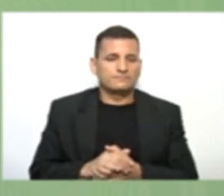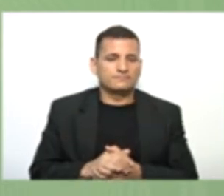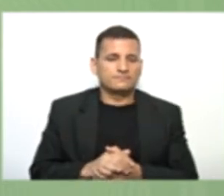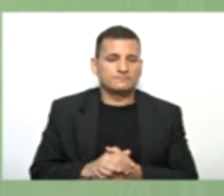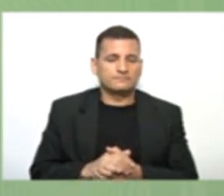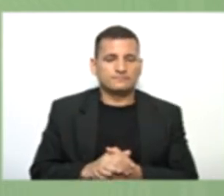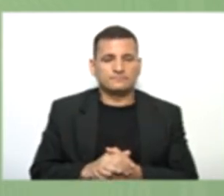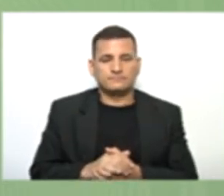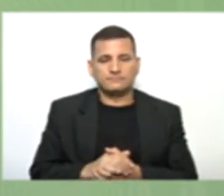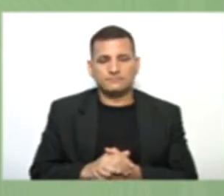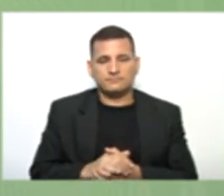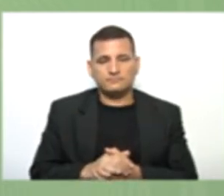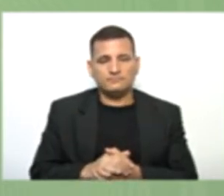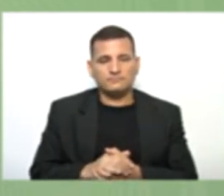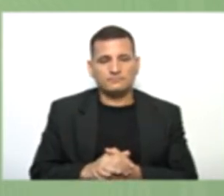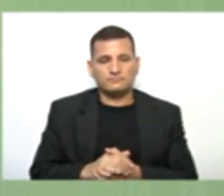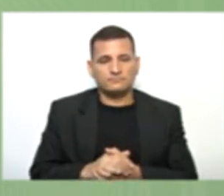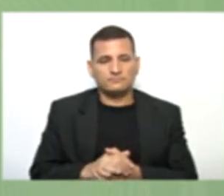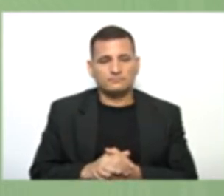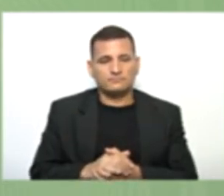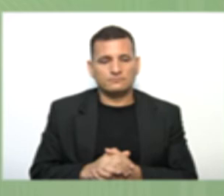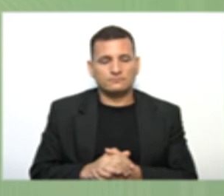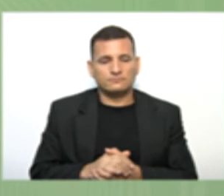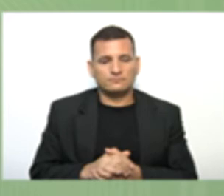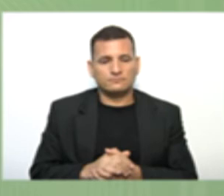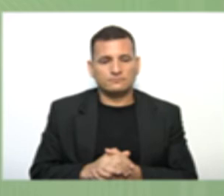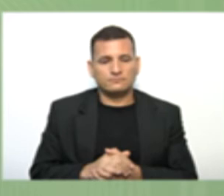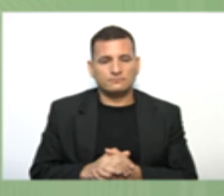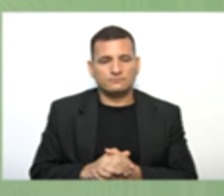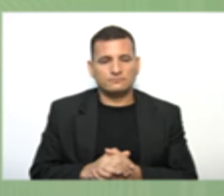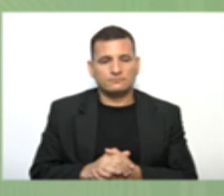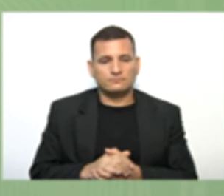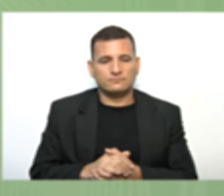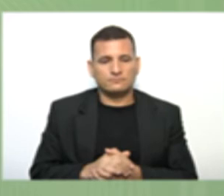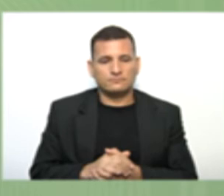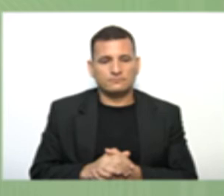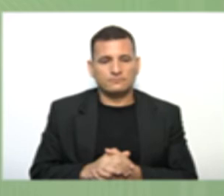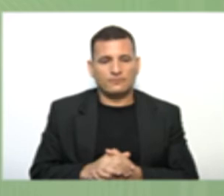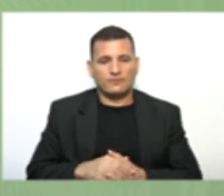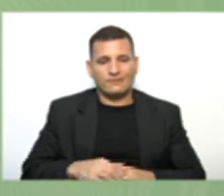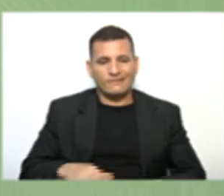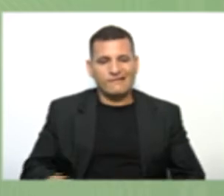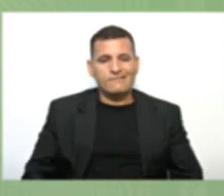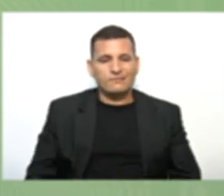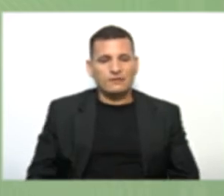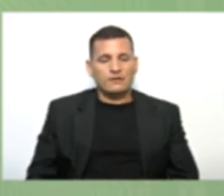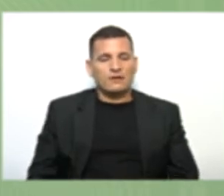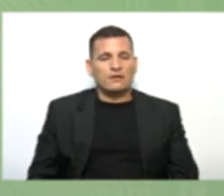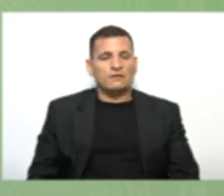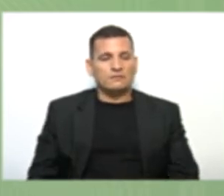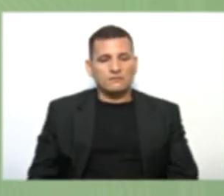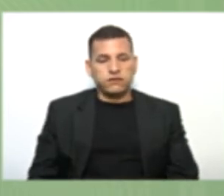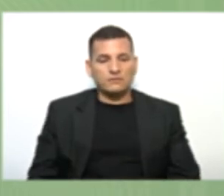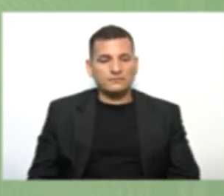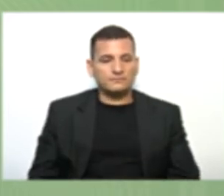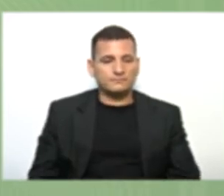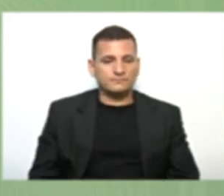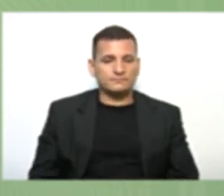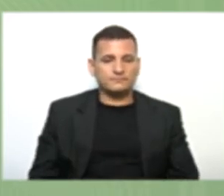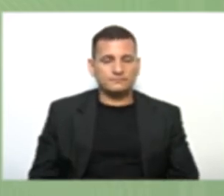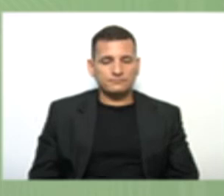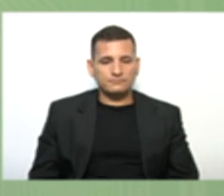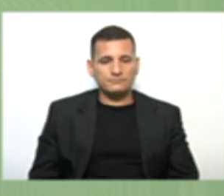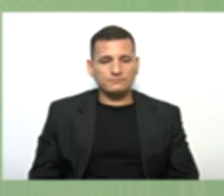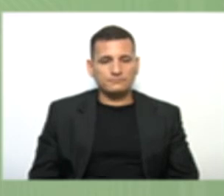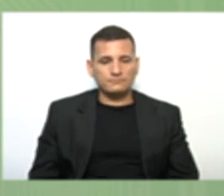ou seja, para cada item em lista, nessa lista n aqui, ó, se, aí eu já entro com a condição. Poxa, professor, já dá para entrar com a condição aqui